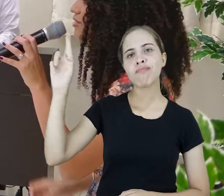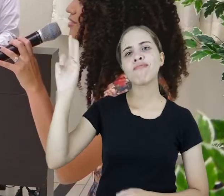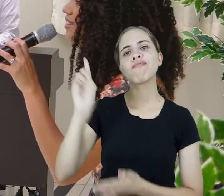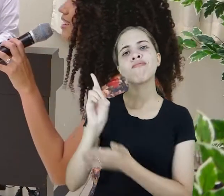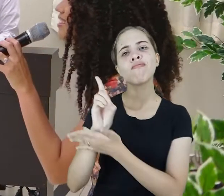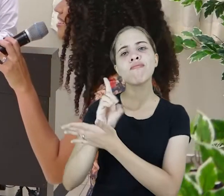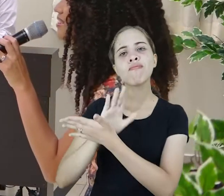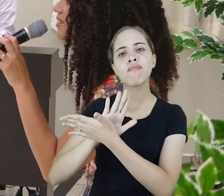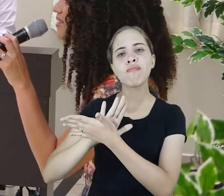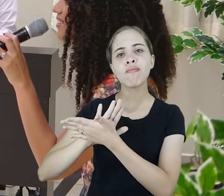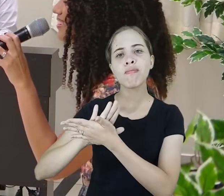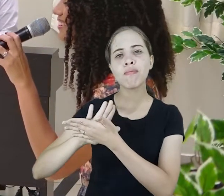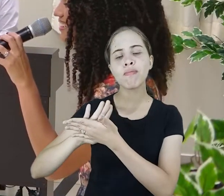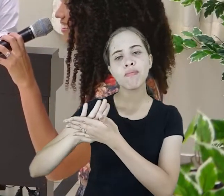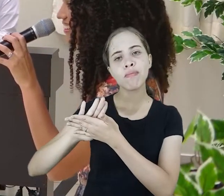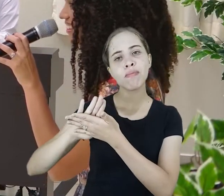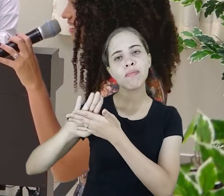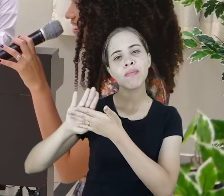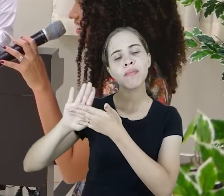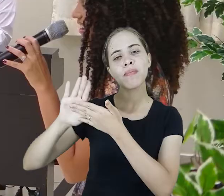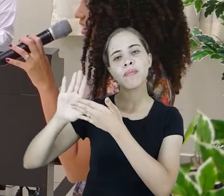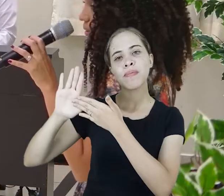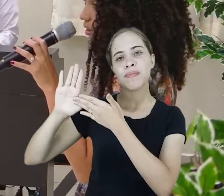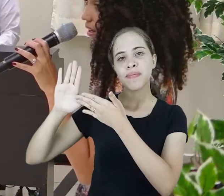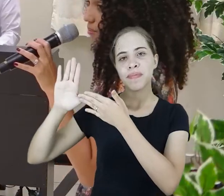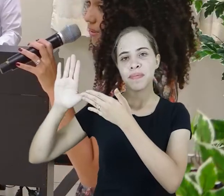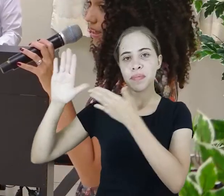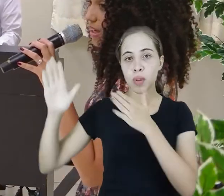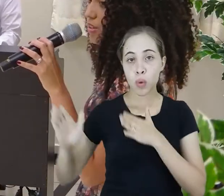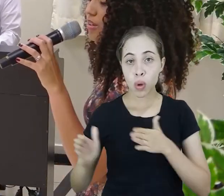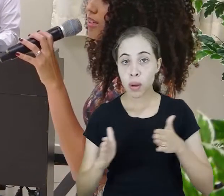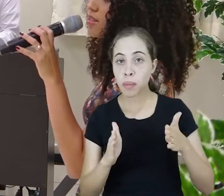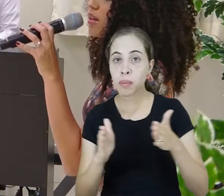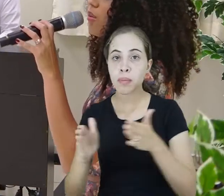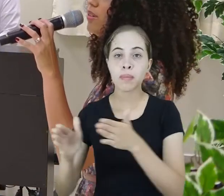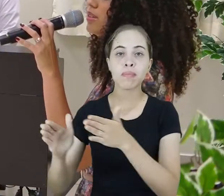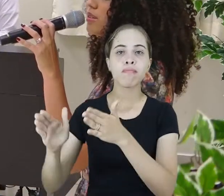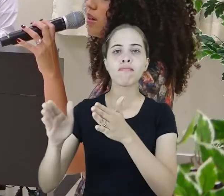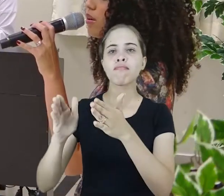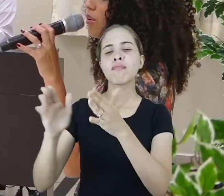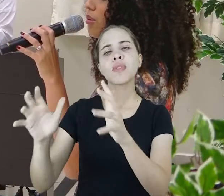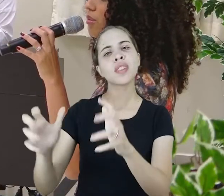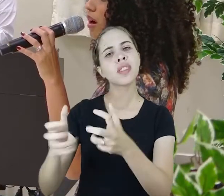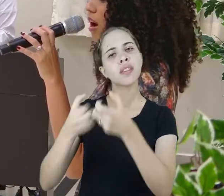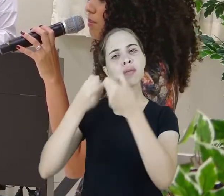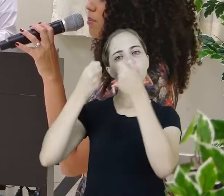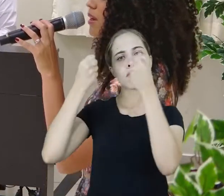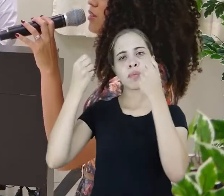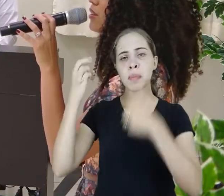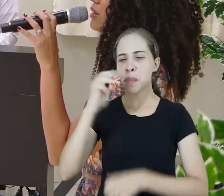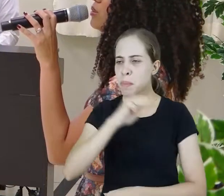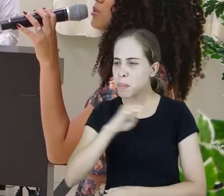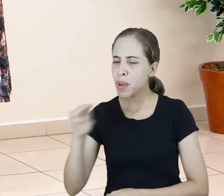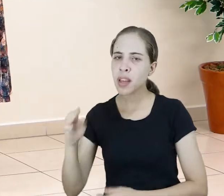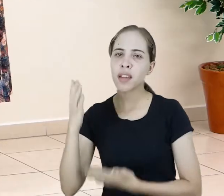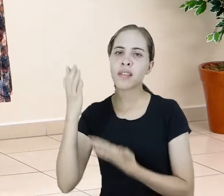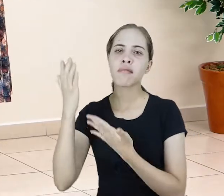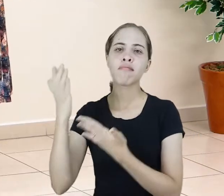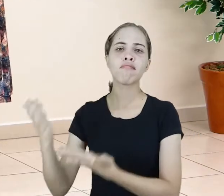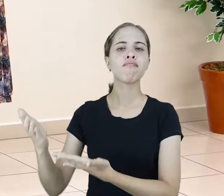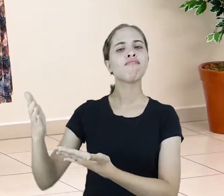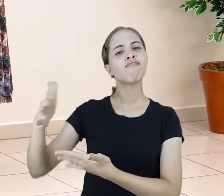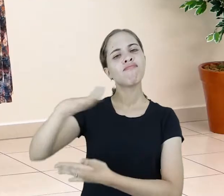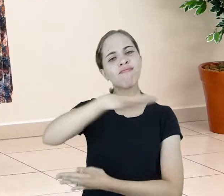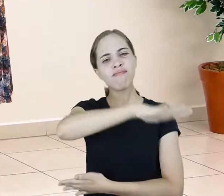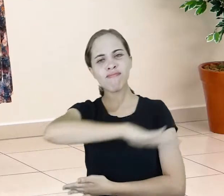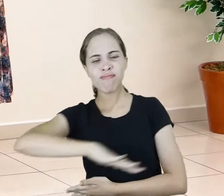Senhor divino, o caminho e a salvação, Mestre dos